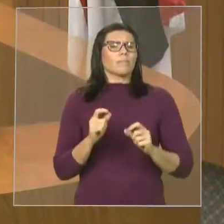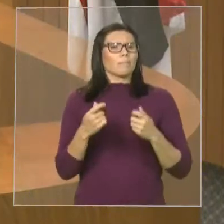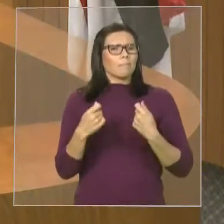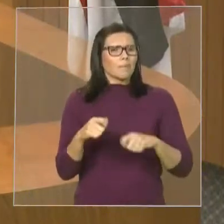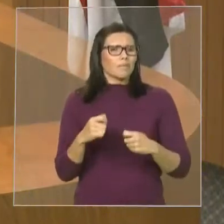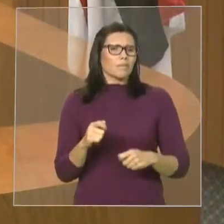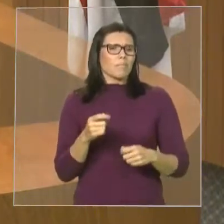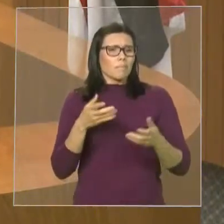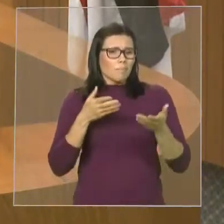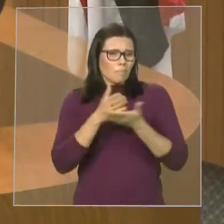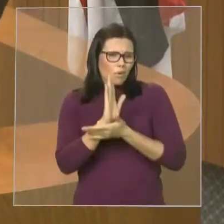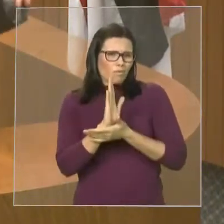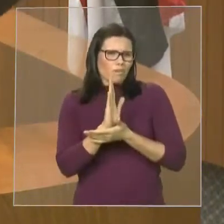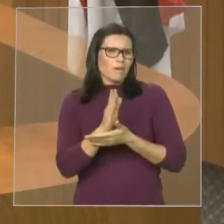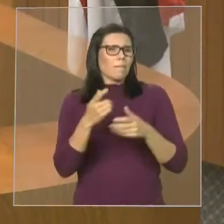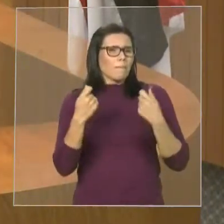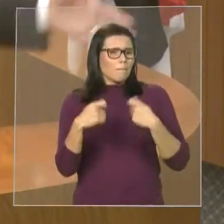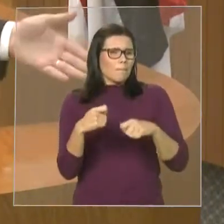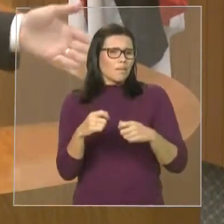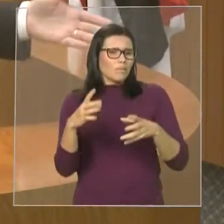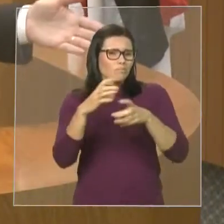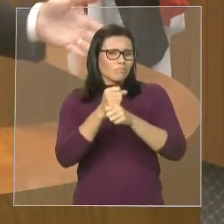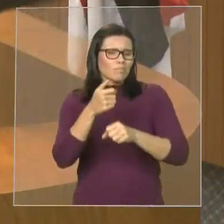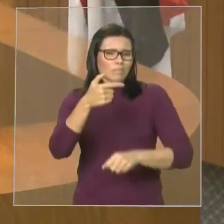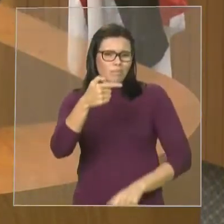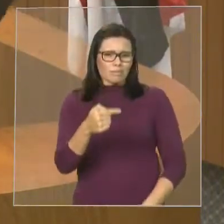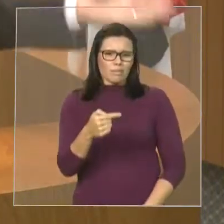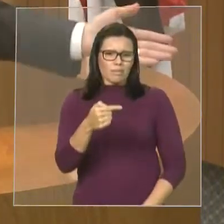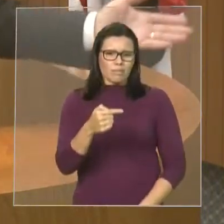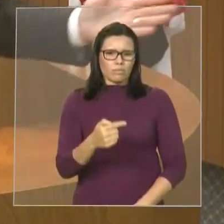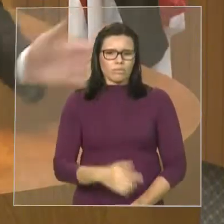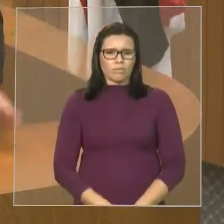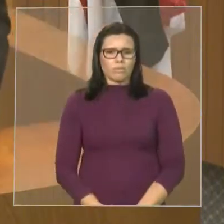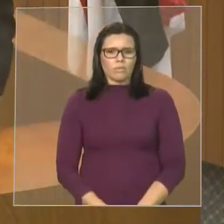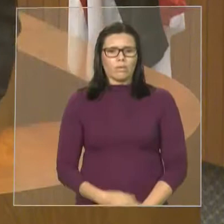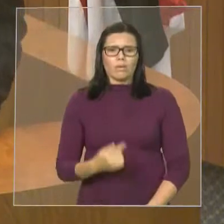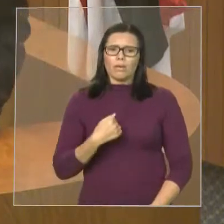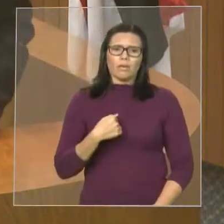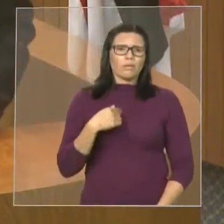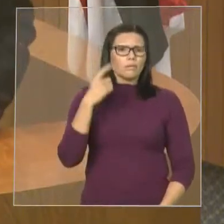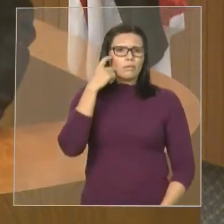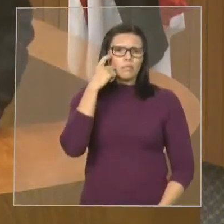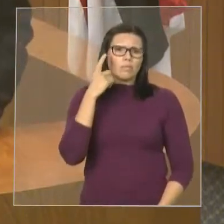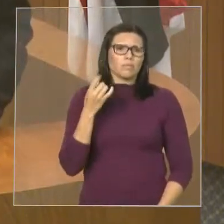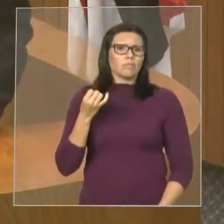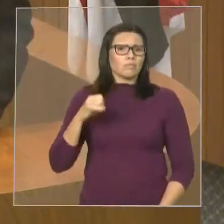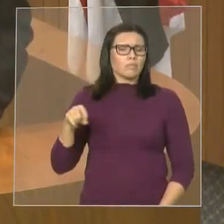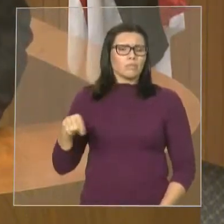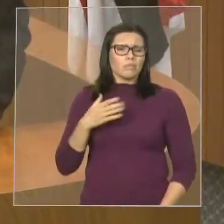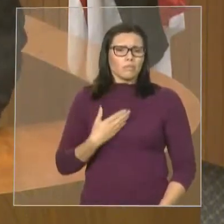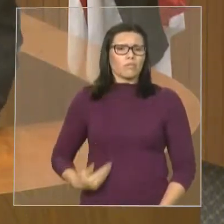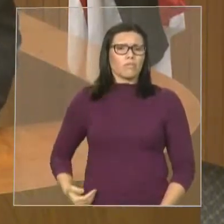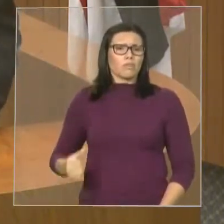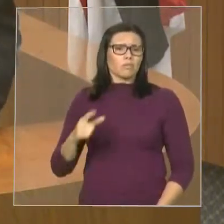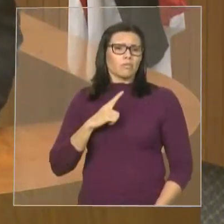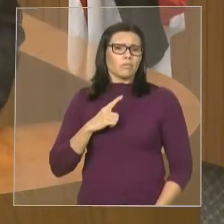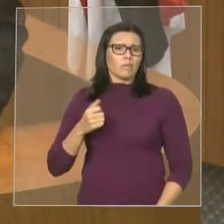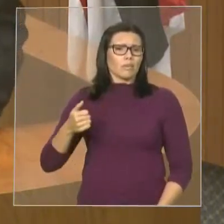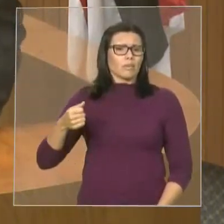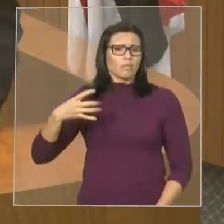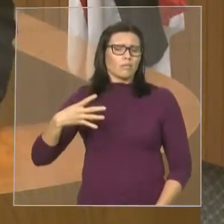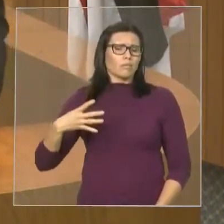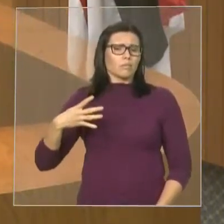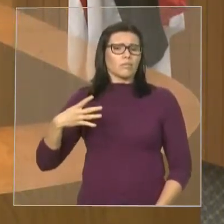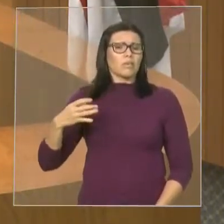tem 7 membros, basta se reunir os 7 membros do governo e tudo assim vai ser decidido em favor do governo. Então nós apresentamos uma